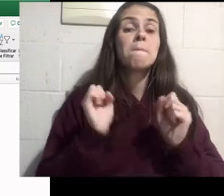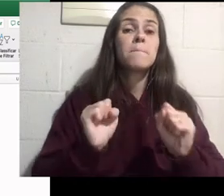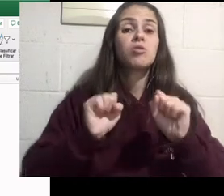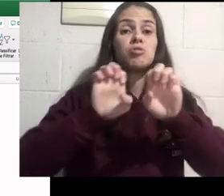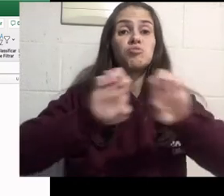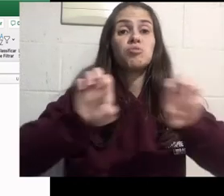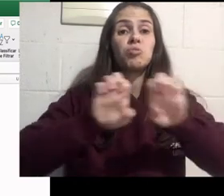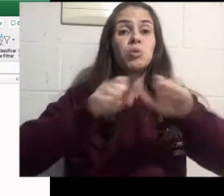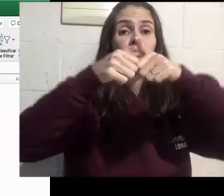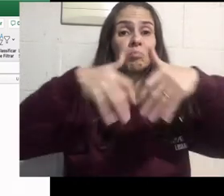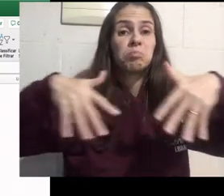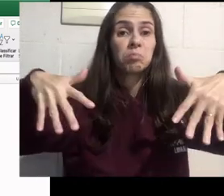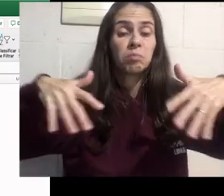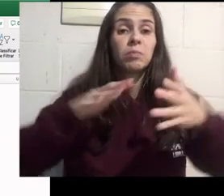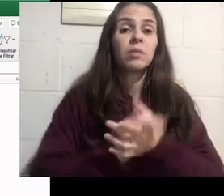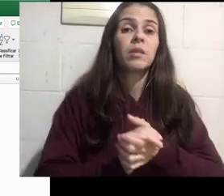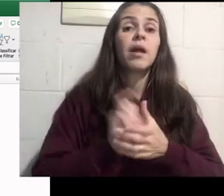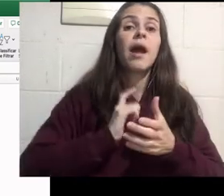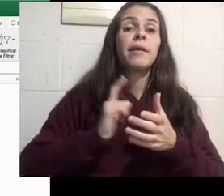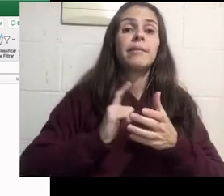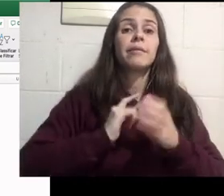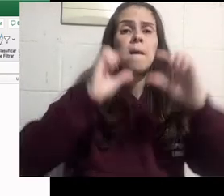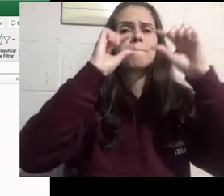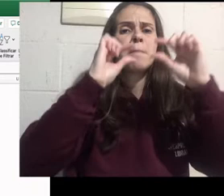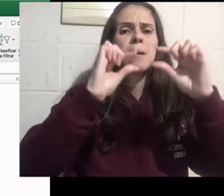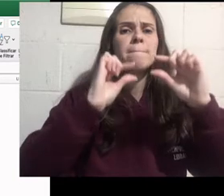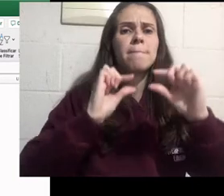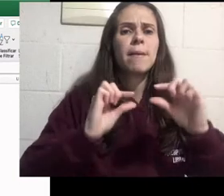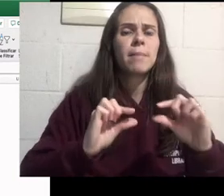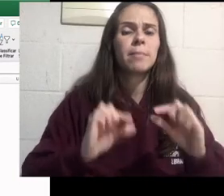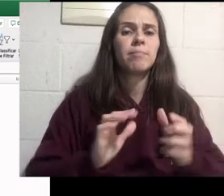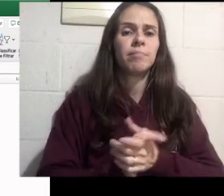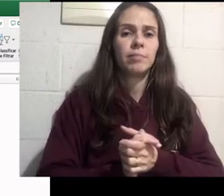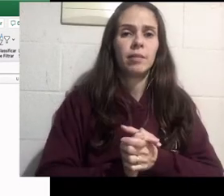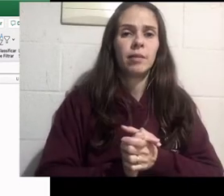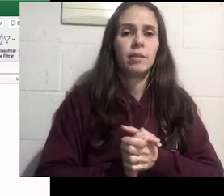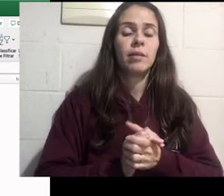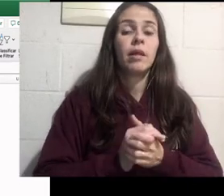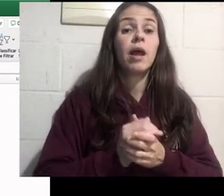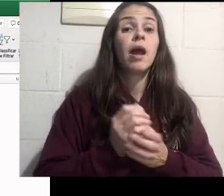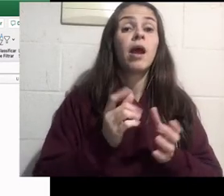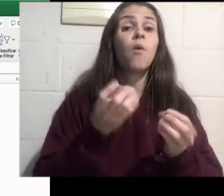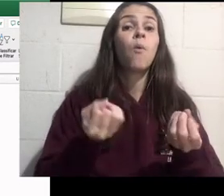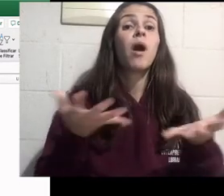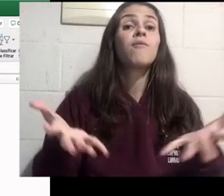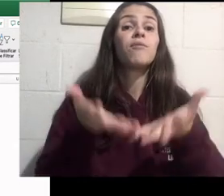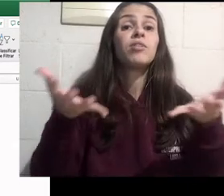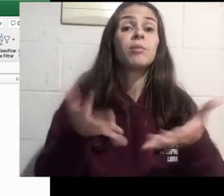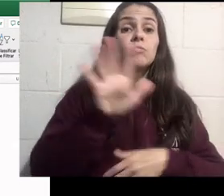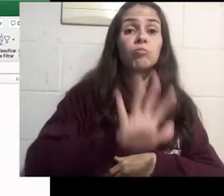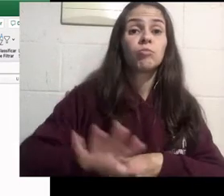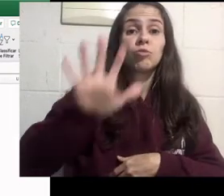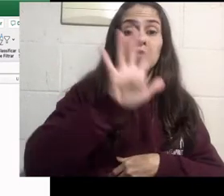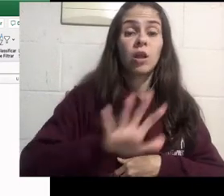a estrutura do plano financeiro, nas suas partes constituintes. Então, nós temos, assim, a definição do investimento total, que